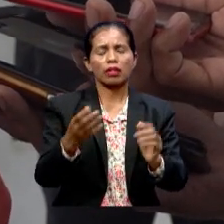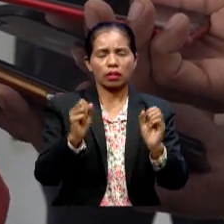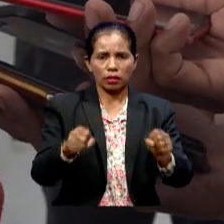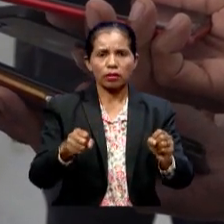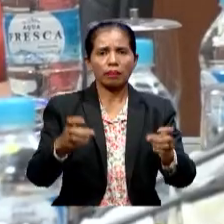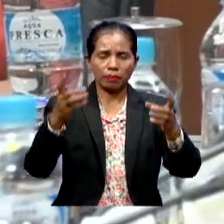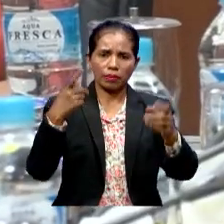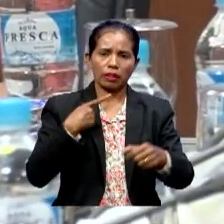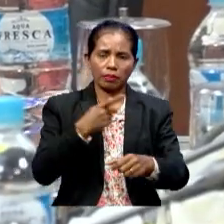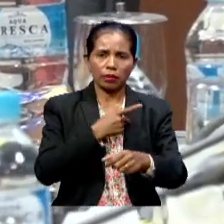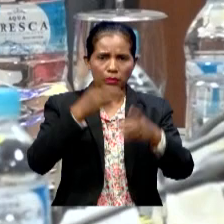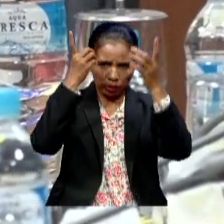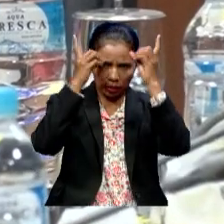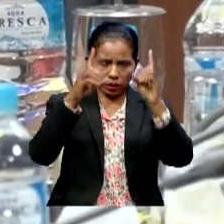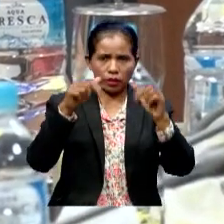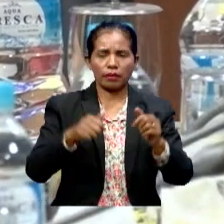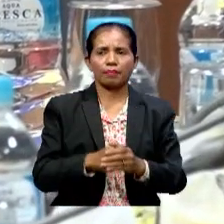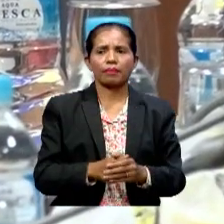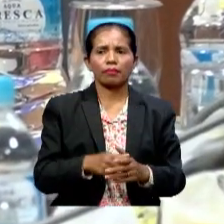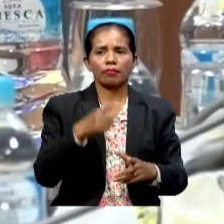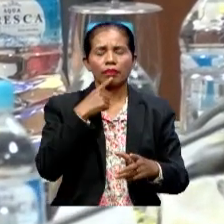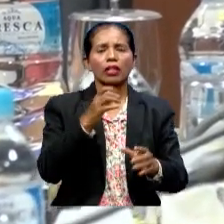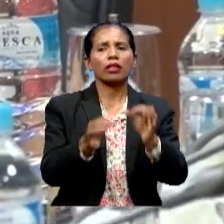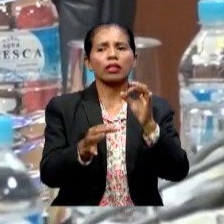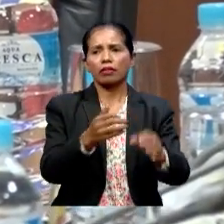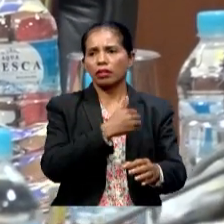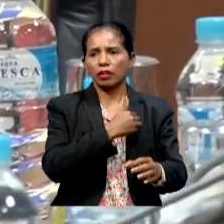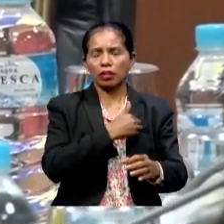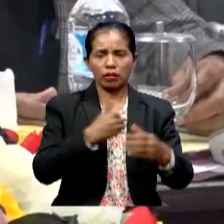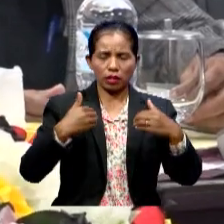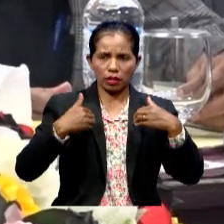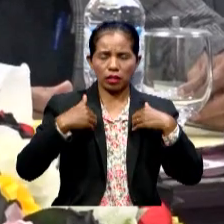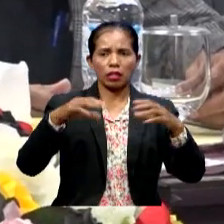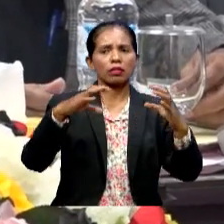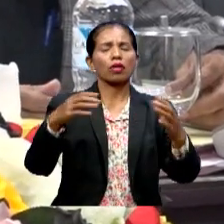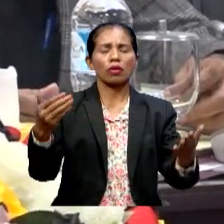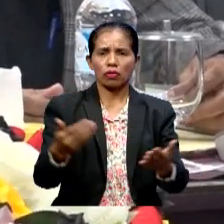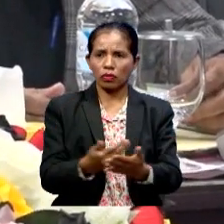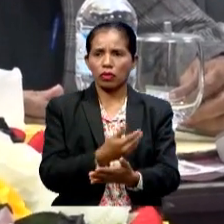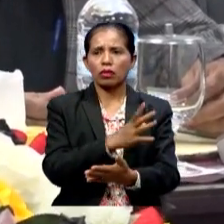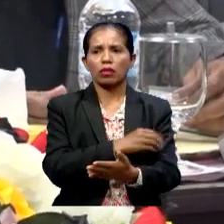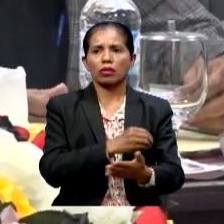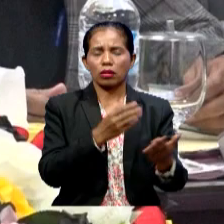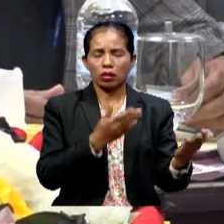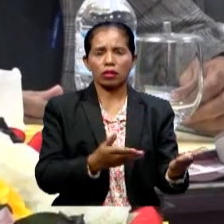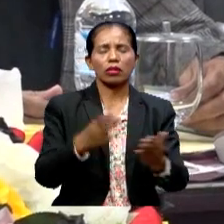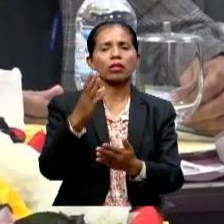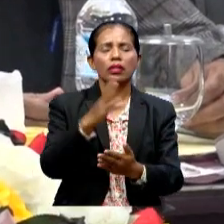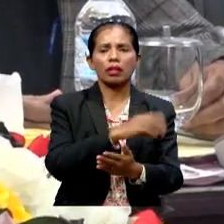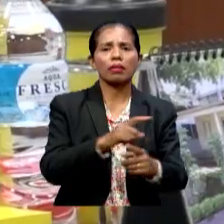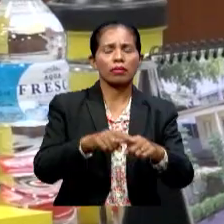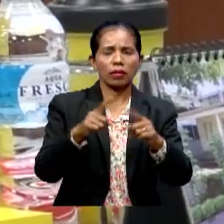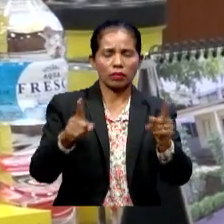determinada, né? Ok? Fernanda Lai Hatutan, mas que será que ia comissário FUN, onde substitui comissário Sante, mas